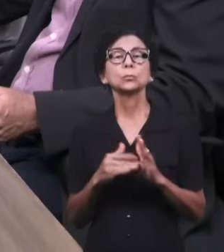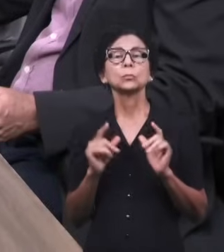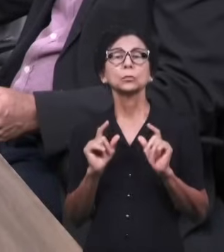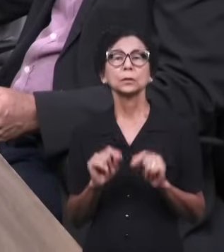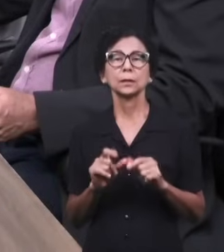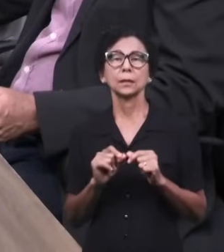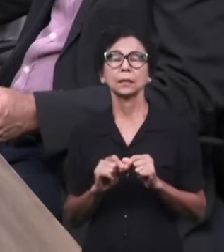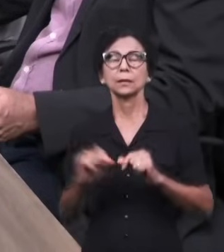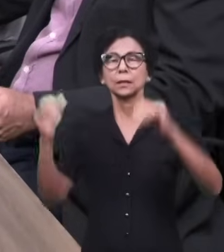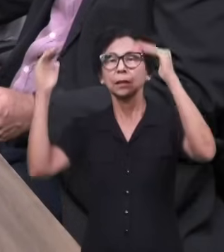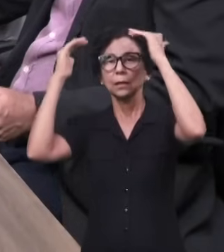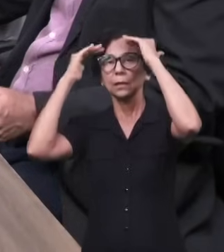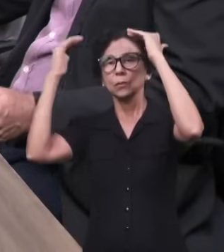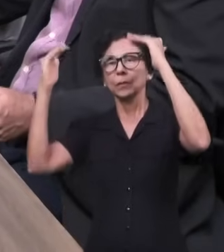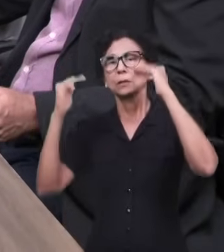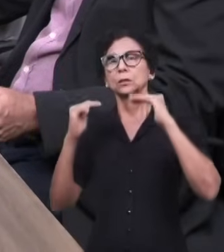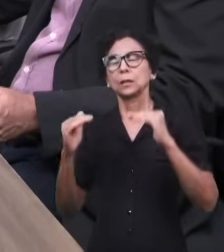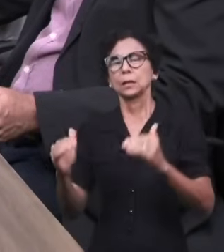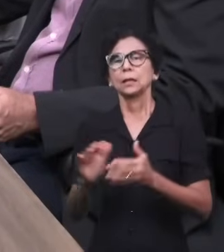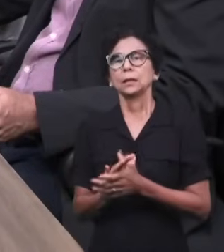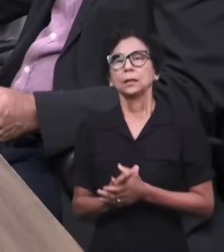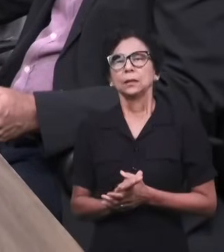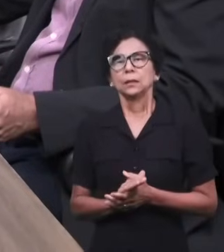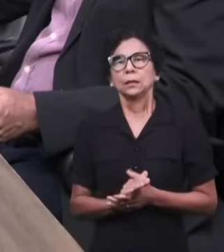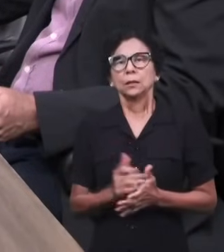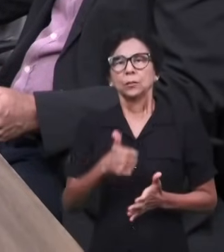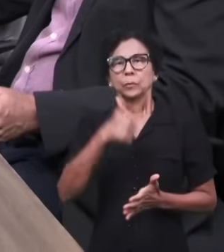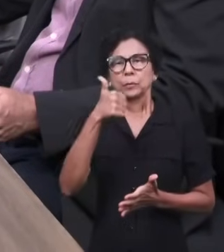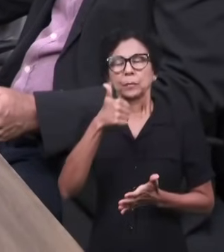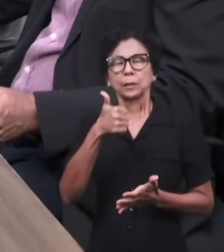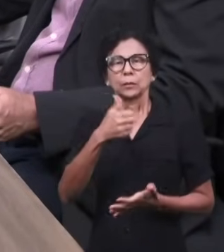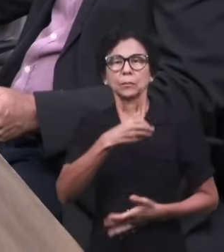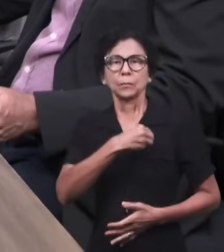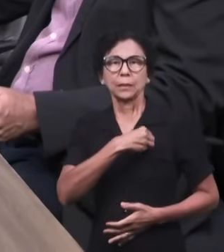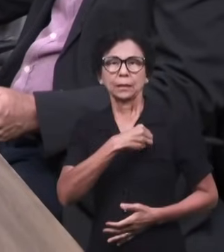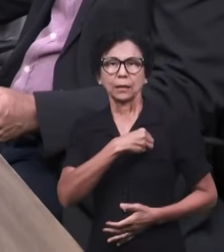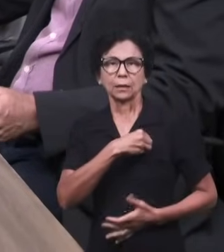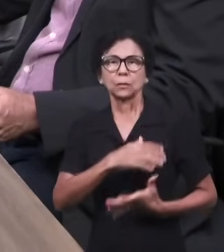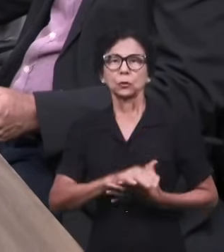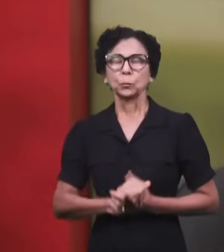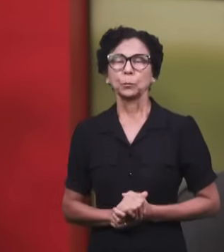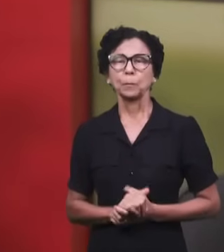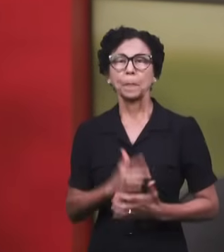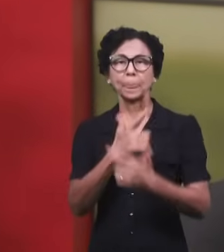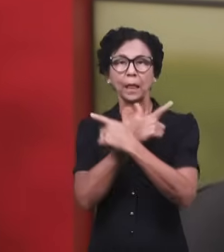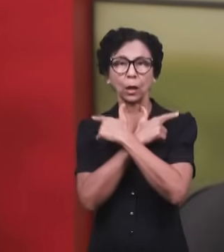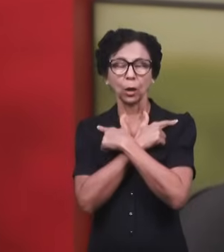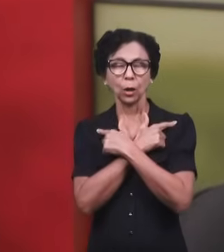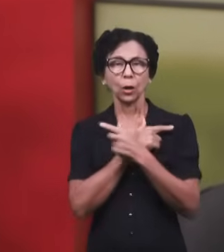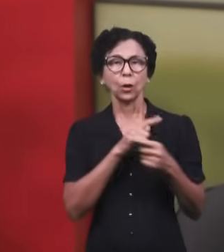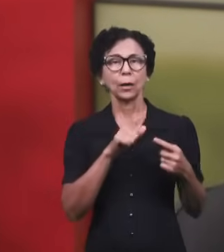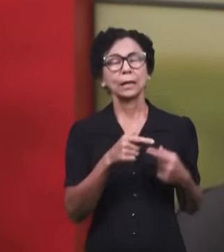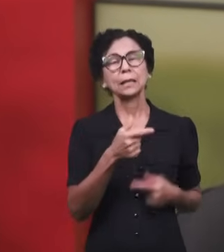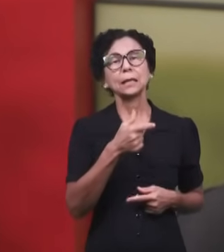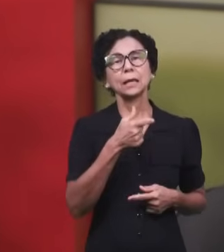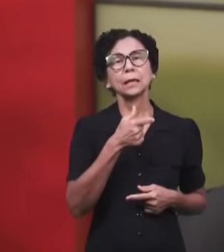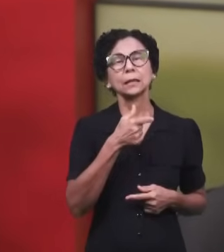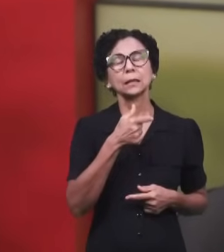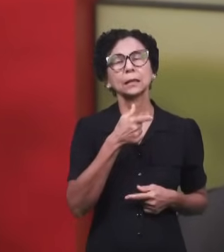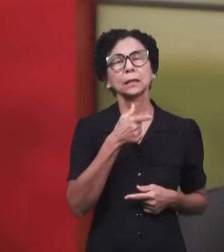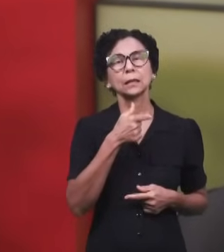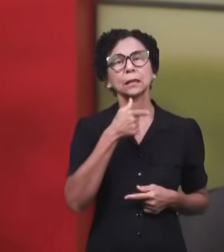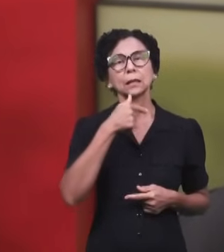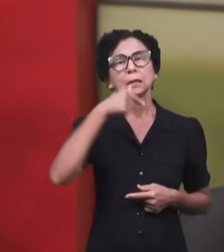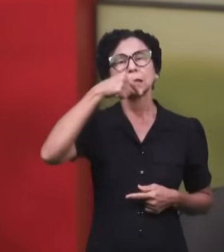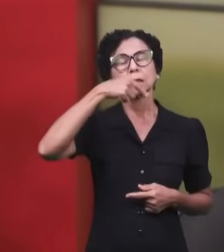pecado original. Porque, veja, Ló, ele era sobrinho de Abraão, ele era parente de Abraão. E